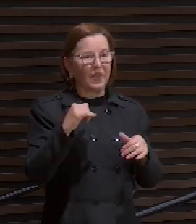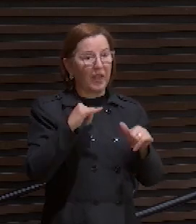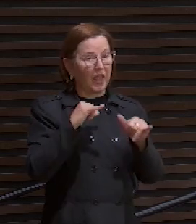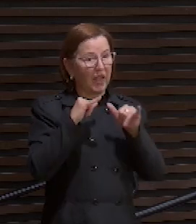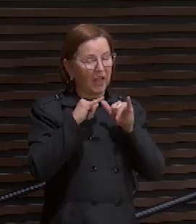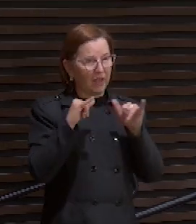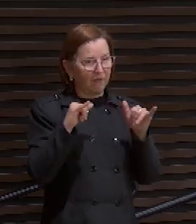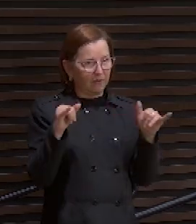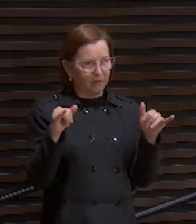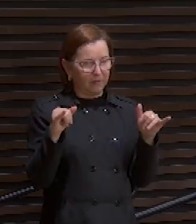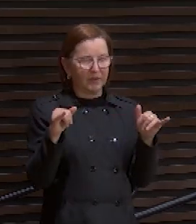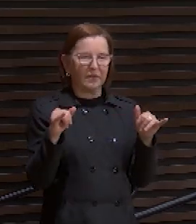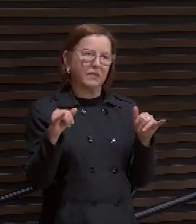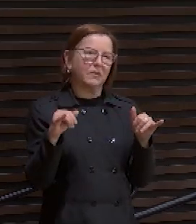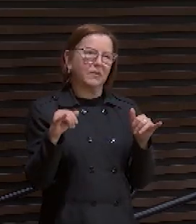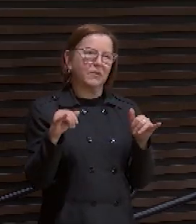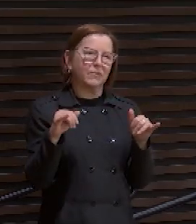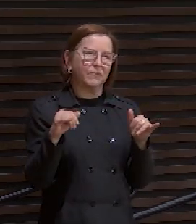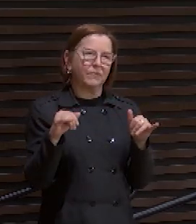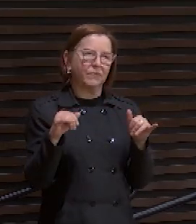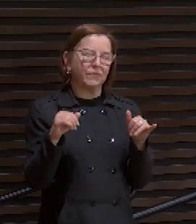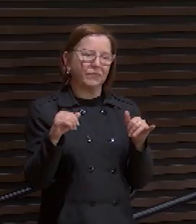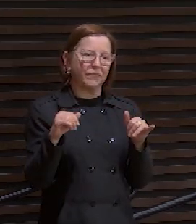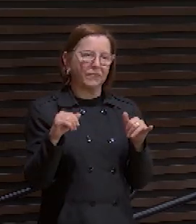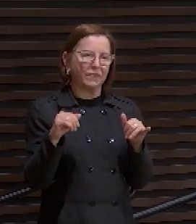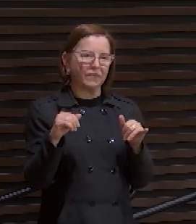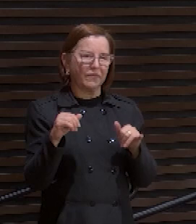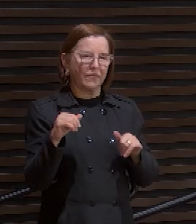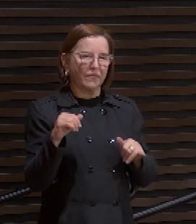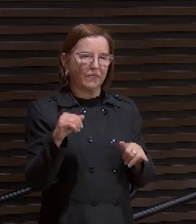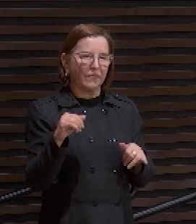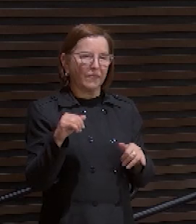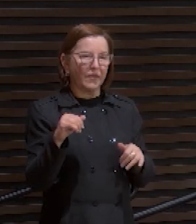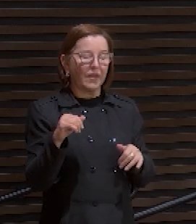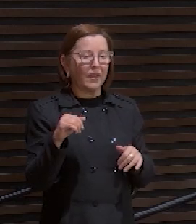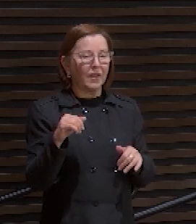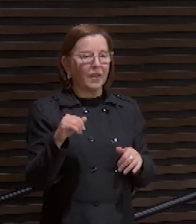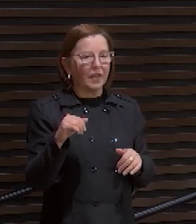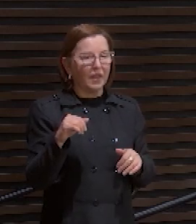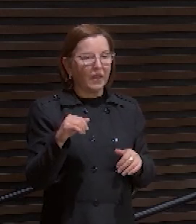Ele serve ao povo no santuário do céu.